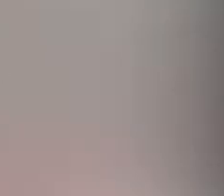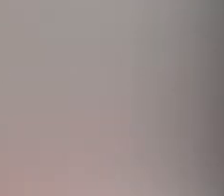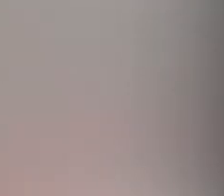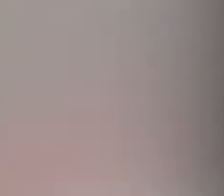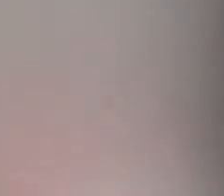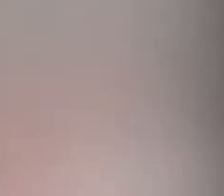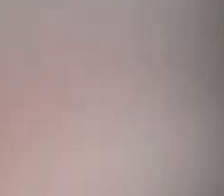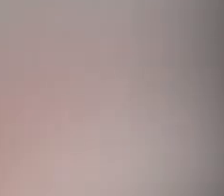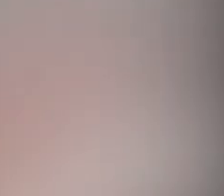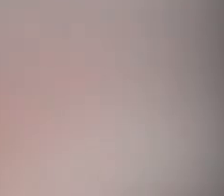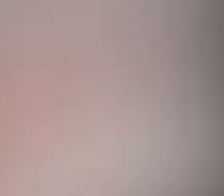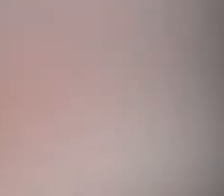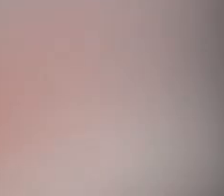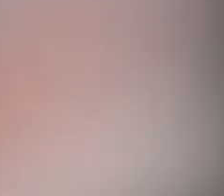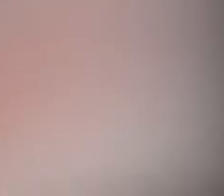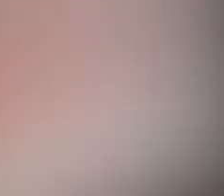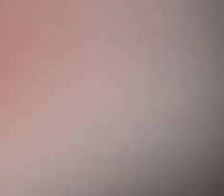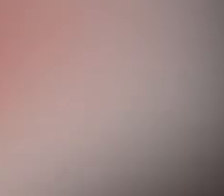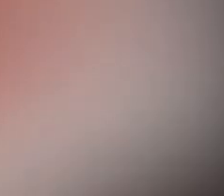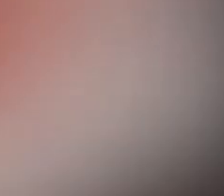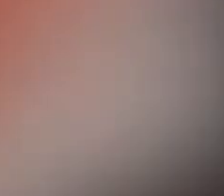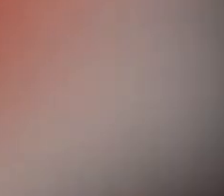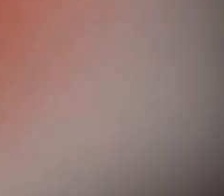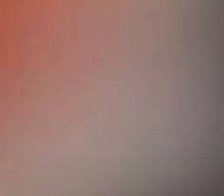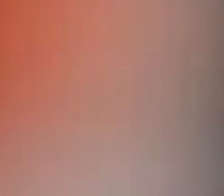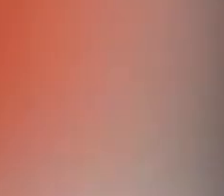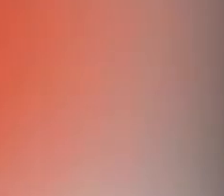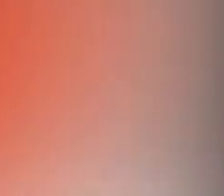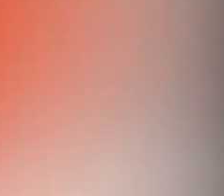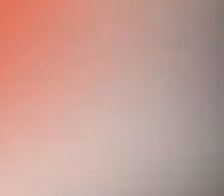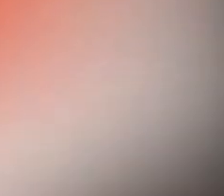Rapaz! Quebra.